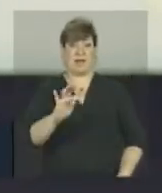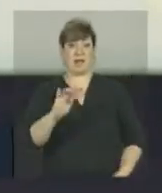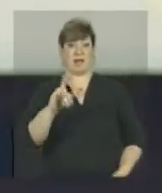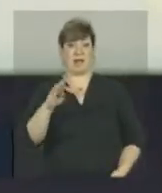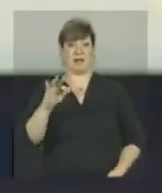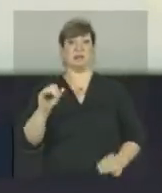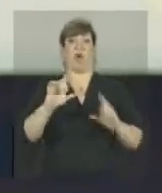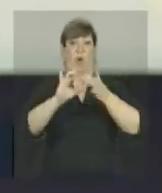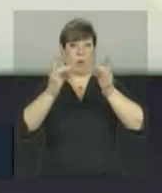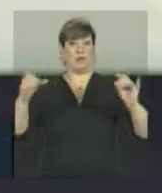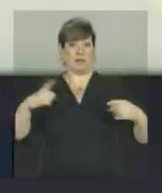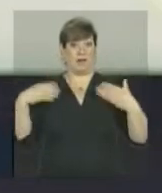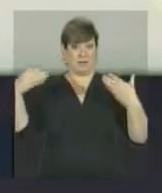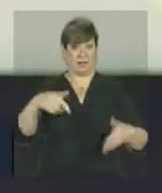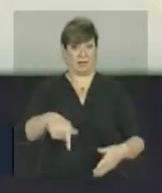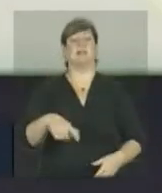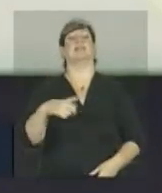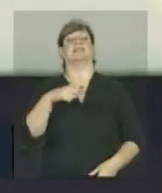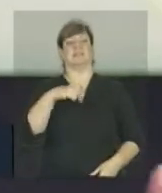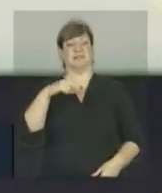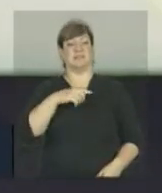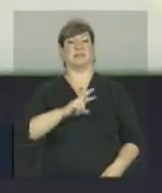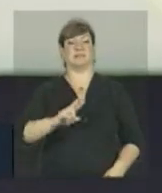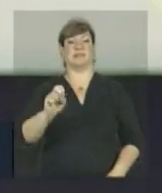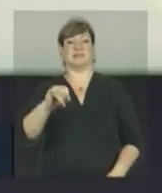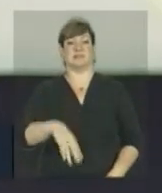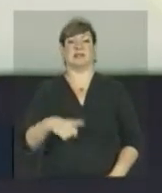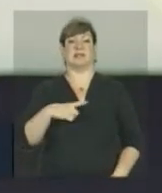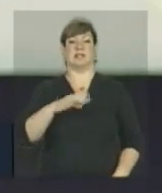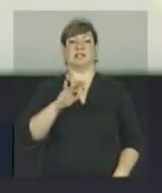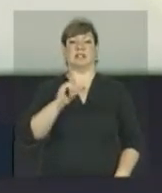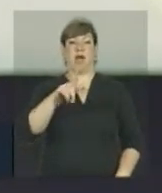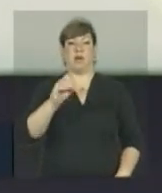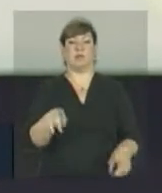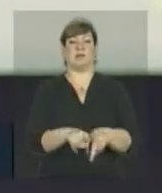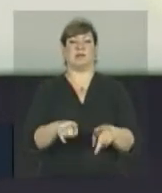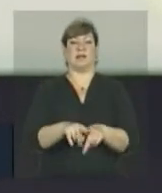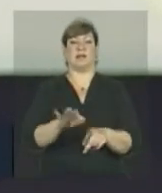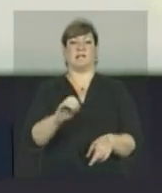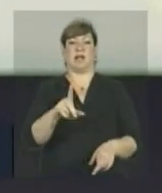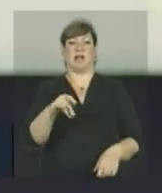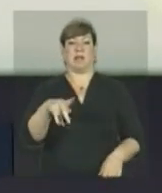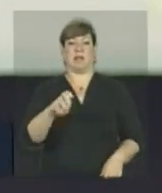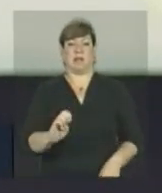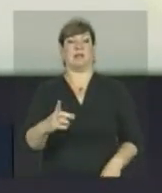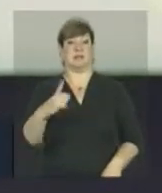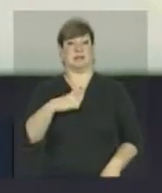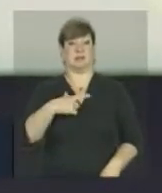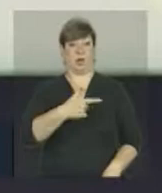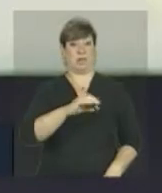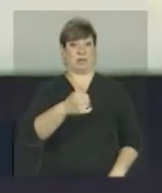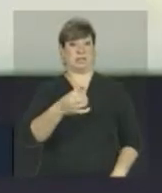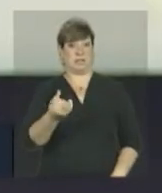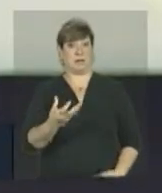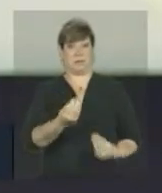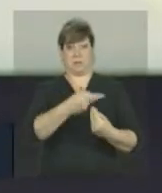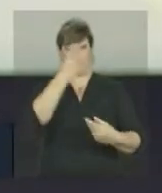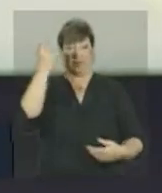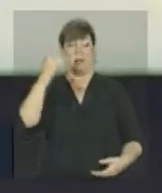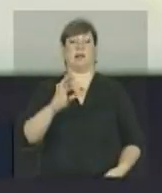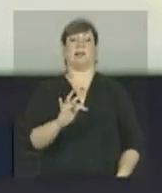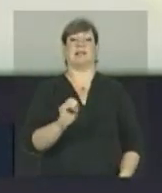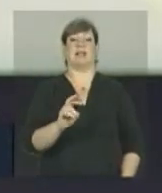temos, desde o Thiago, né, ao Felipe Vu, que é uma das nossas apostas para 2016,